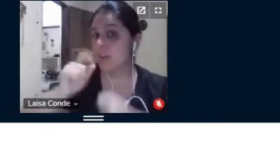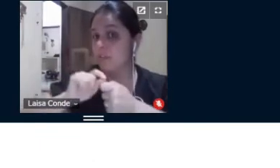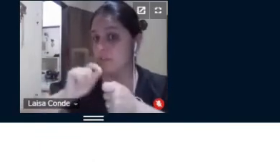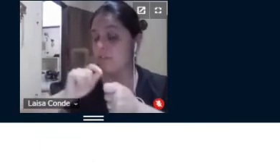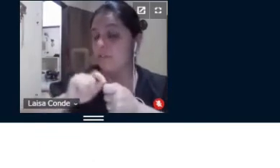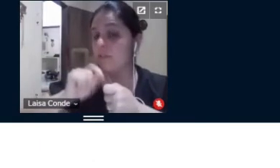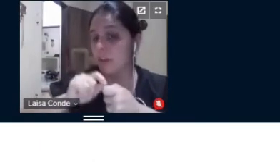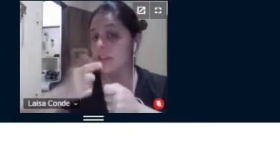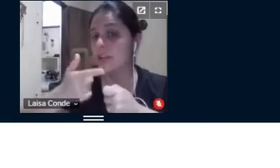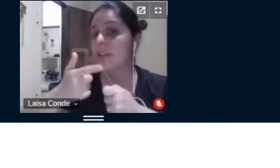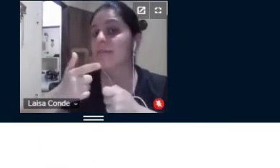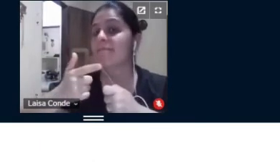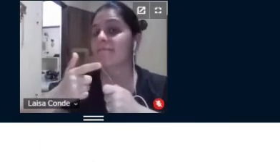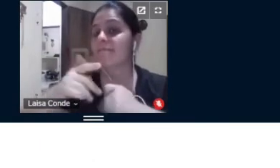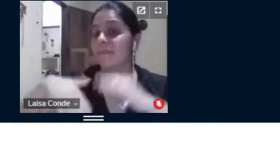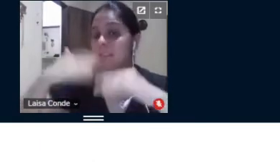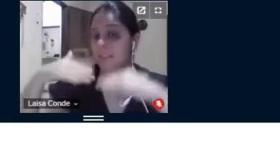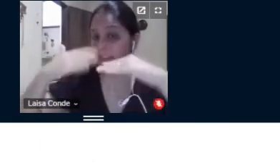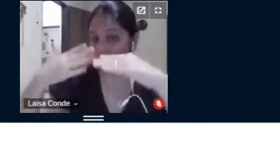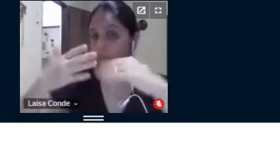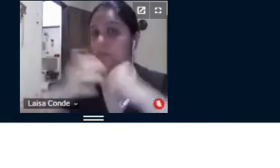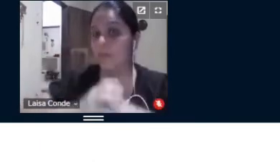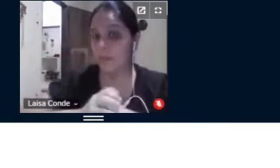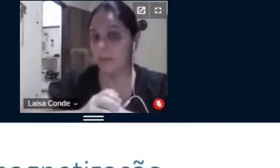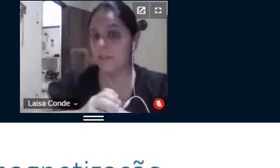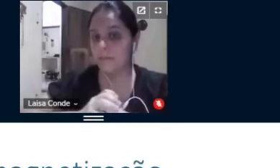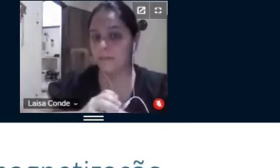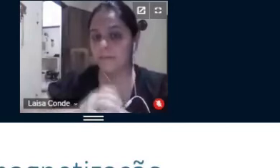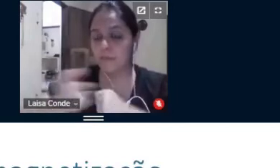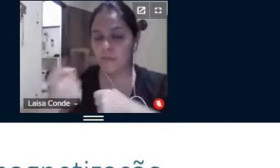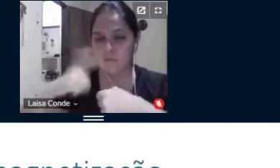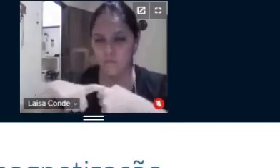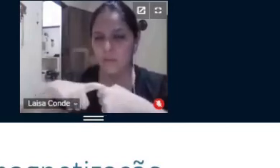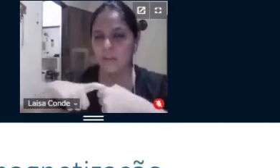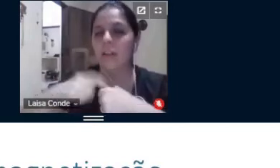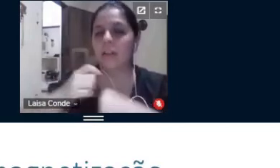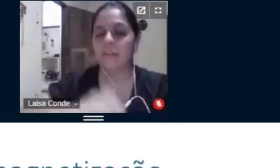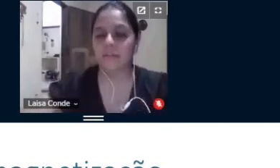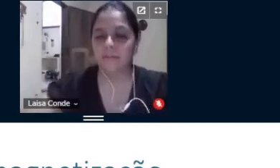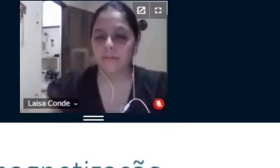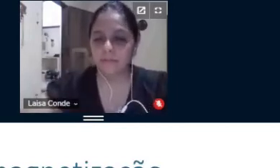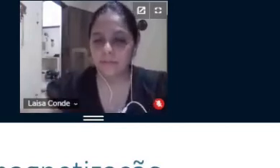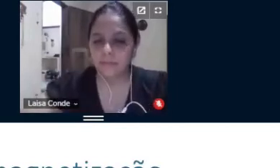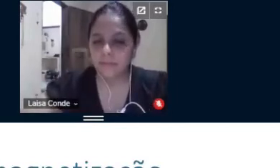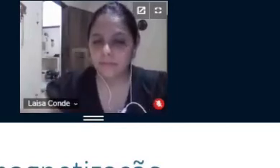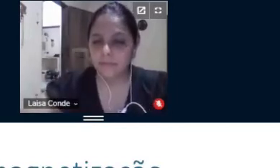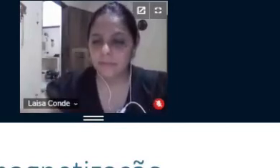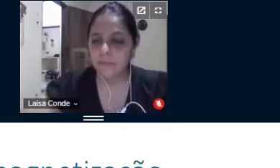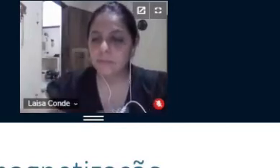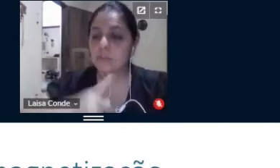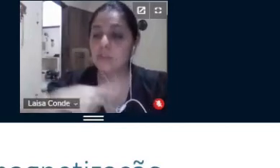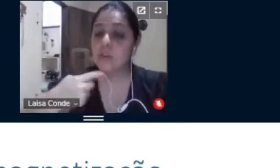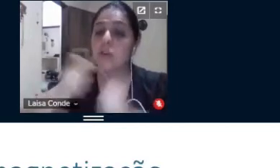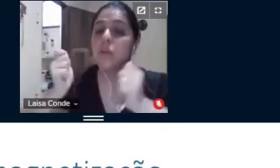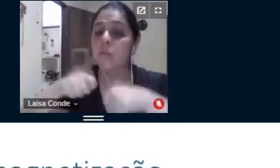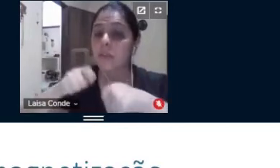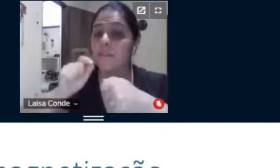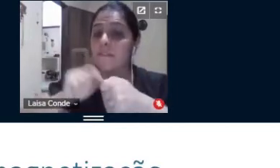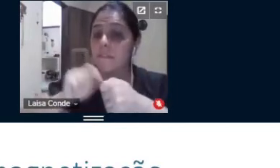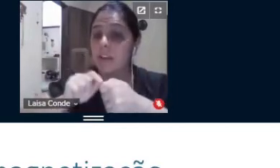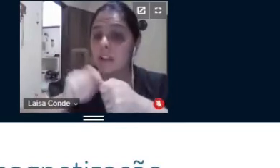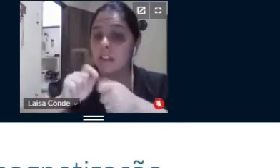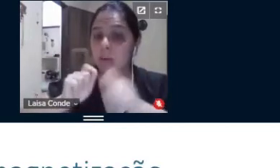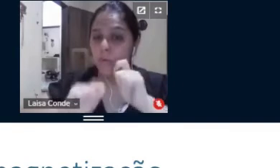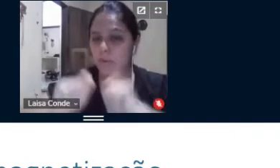esse procedimento aqui, tá? Deixa eu voltar aqui para mim. A gente pode fazer que